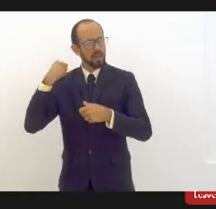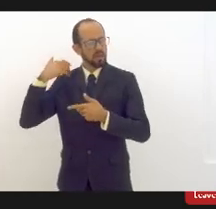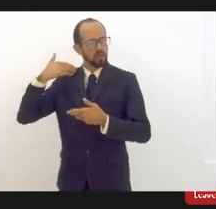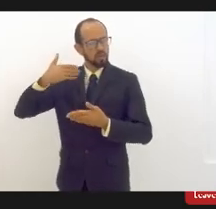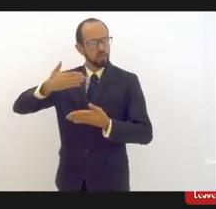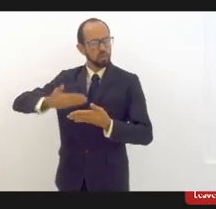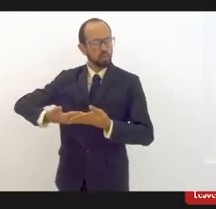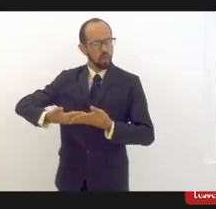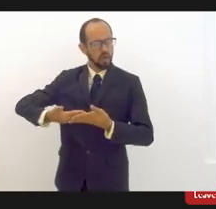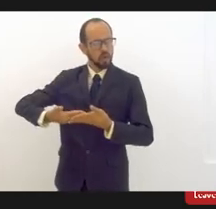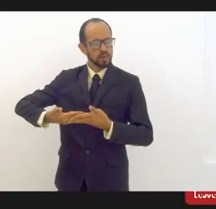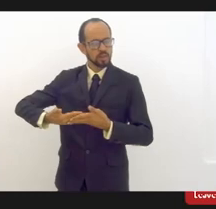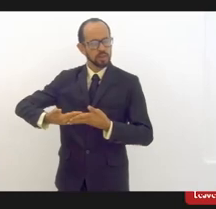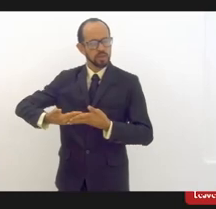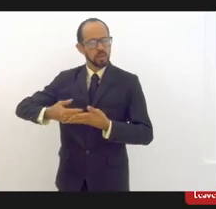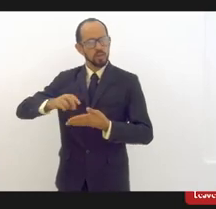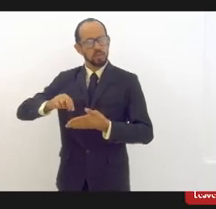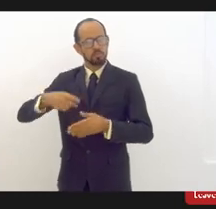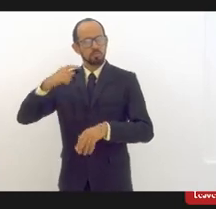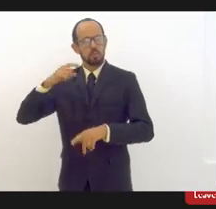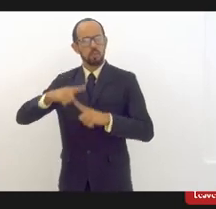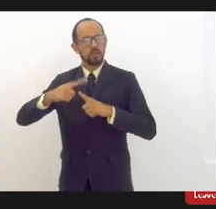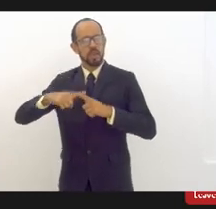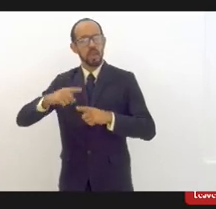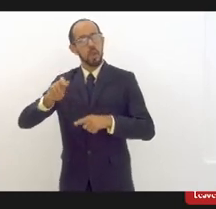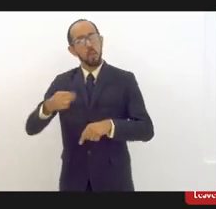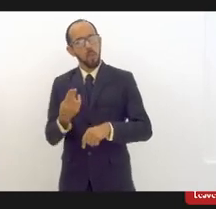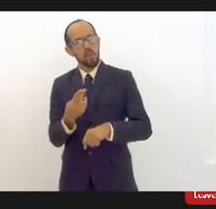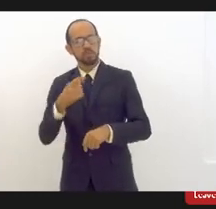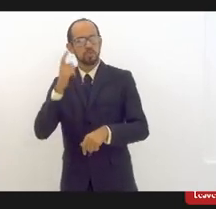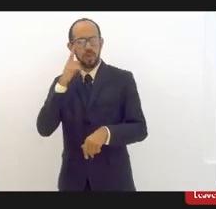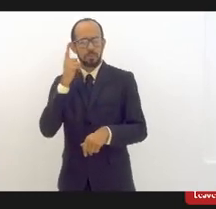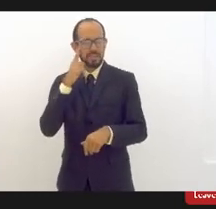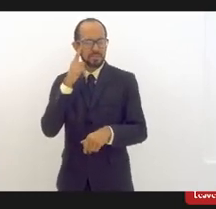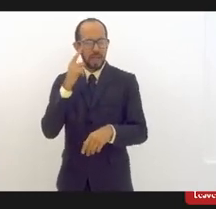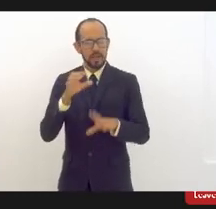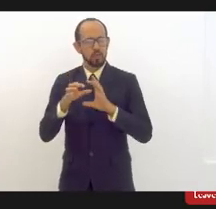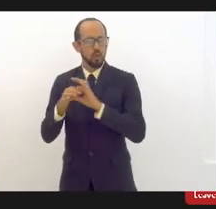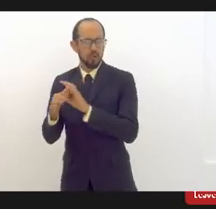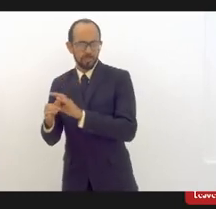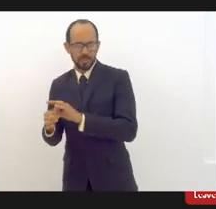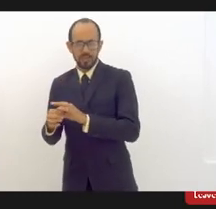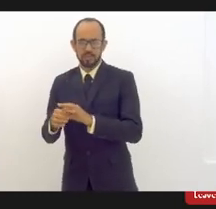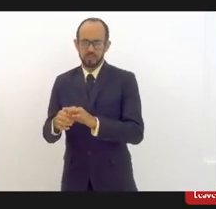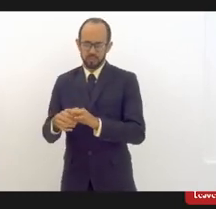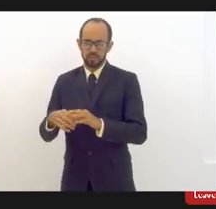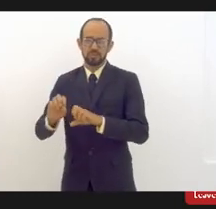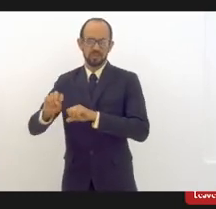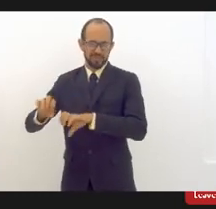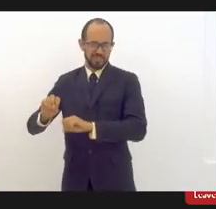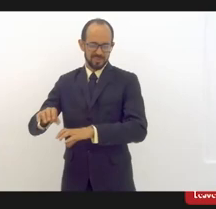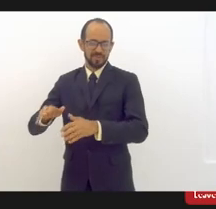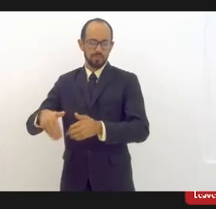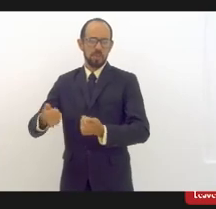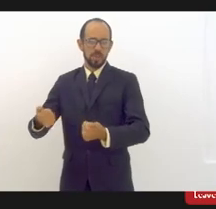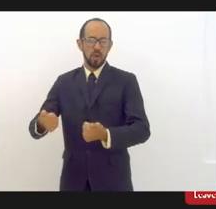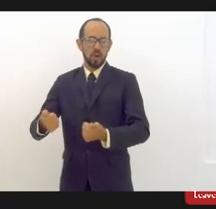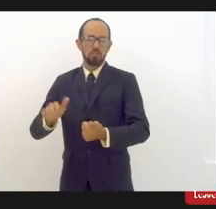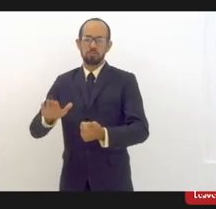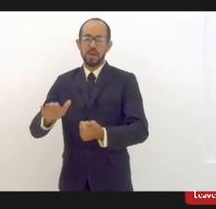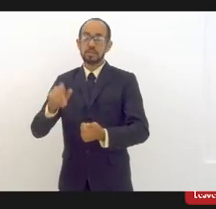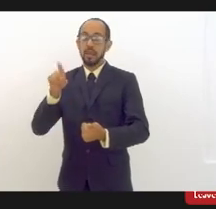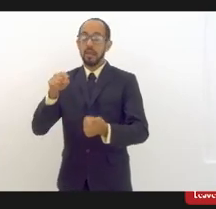estamos vivendo uma realidade educacional que efetivamente não estamos, né? E que, mais grave